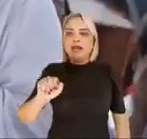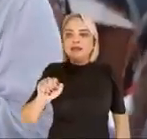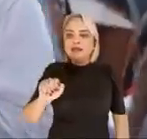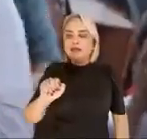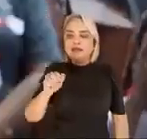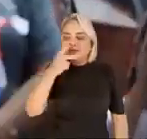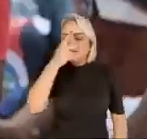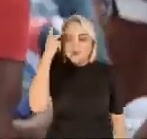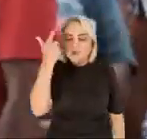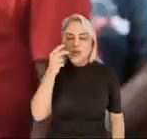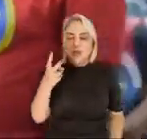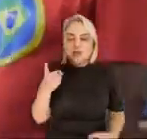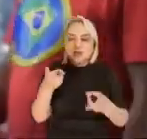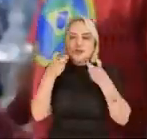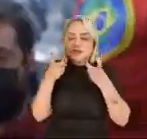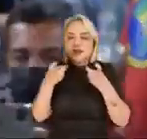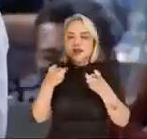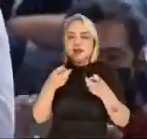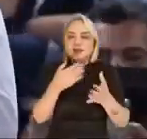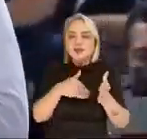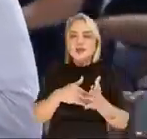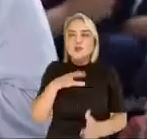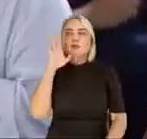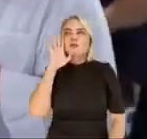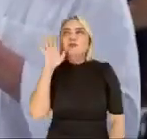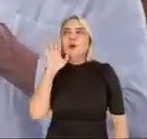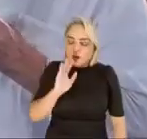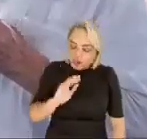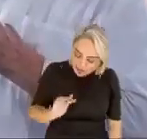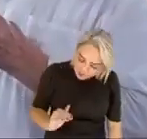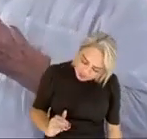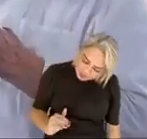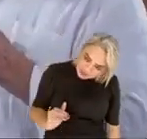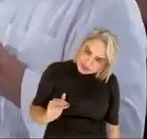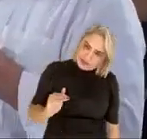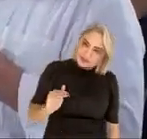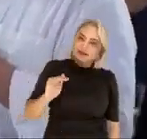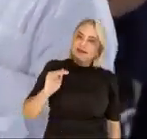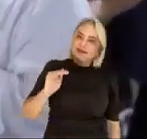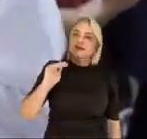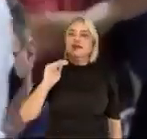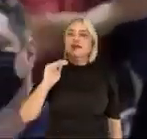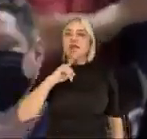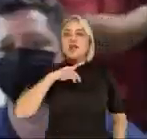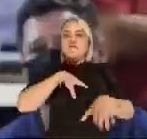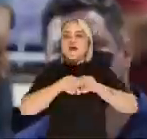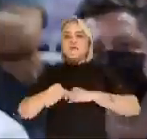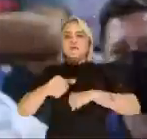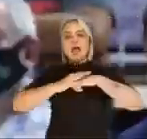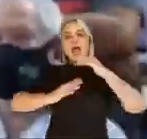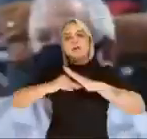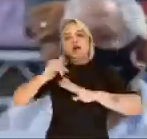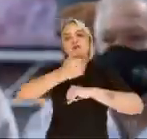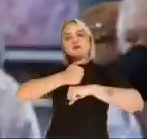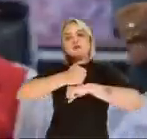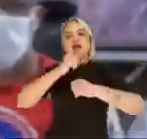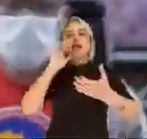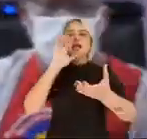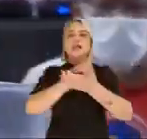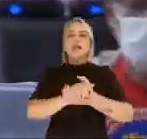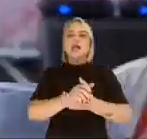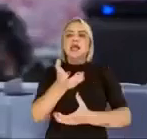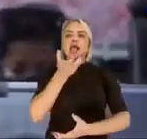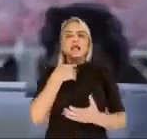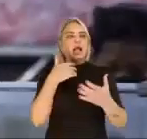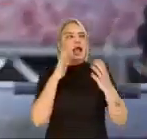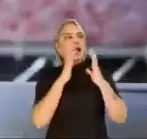pretensões. Todo mundo sonha desde pequeno. Eu quero ter uma profissão, eu quero casar, eu quero ter uma casa,